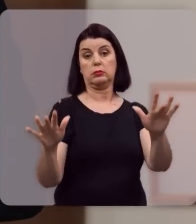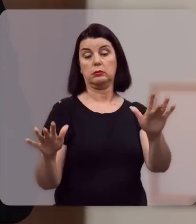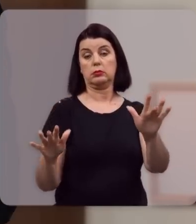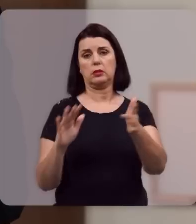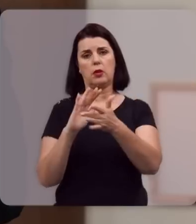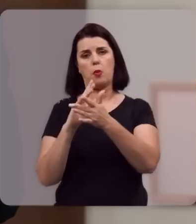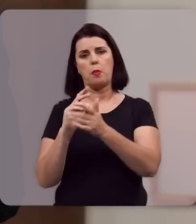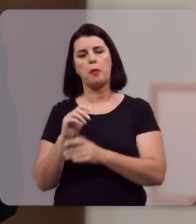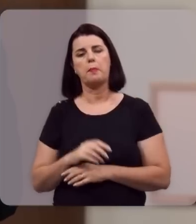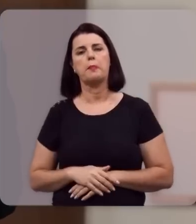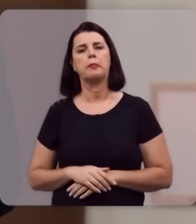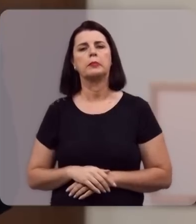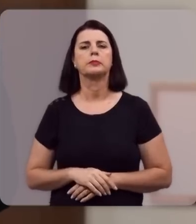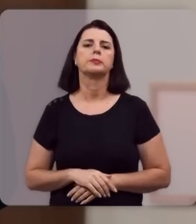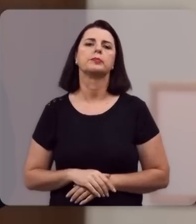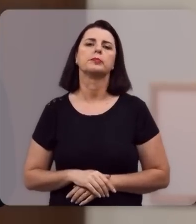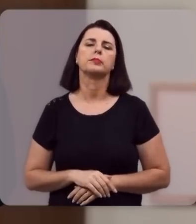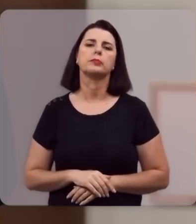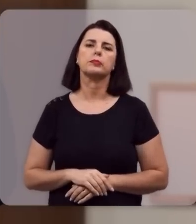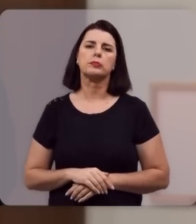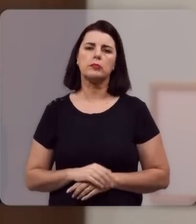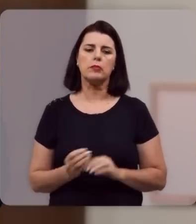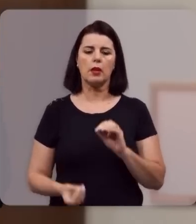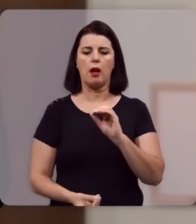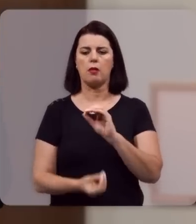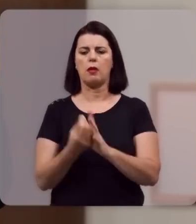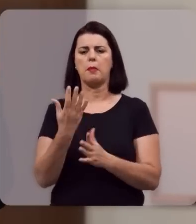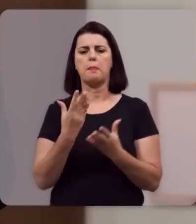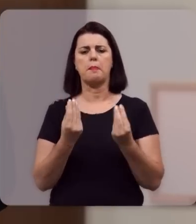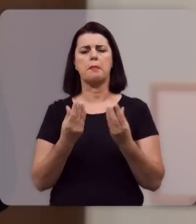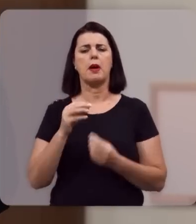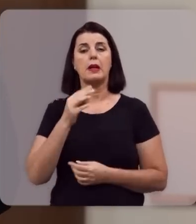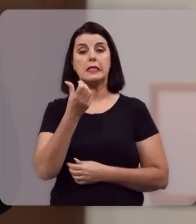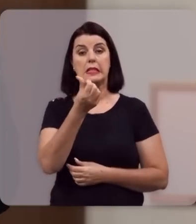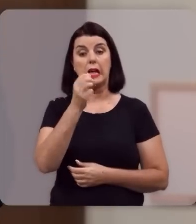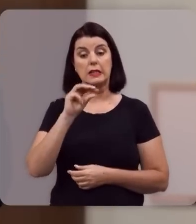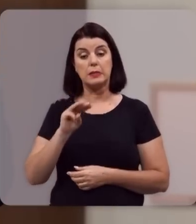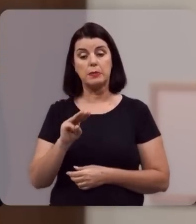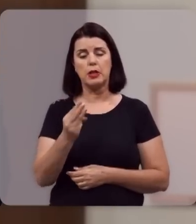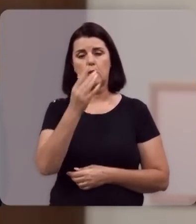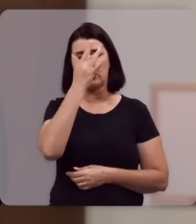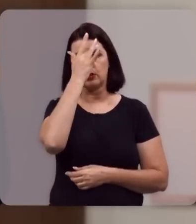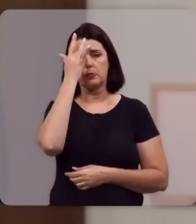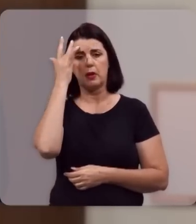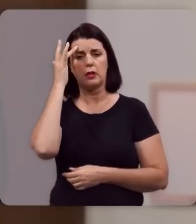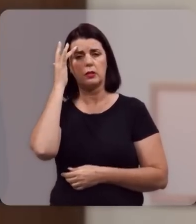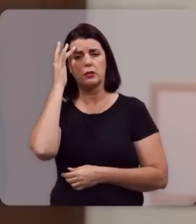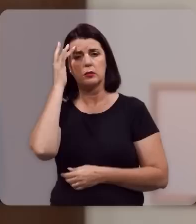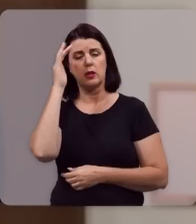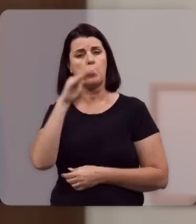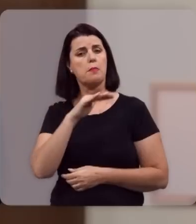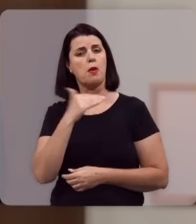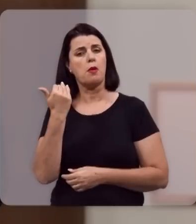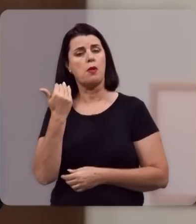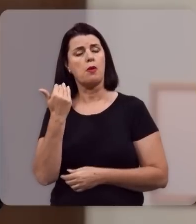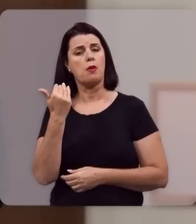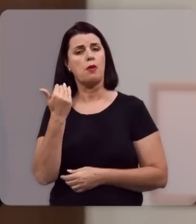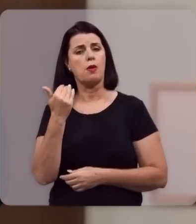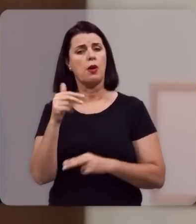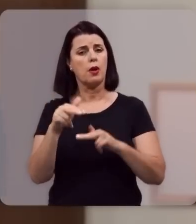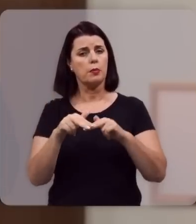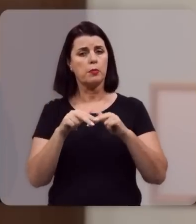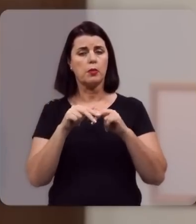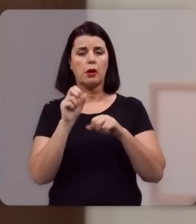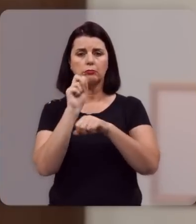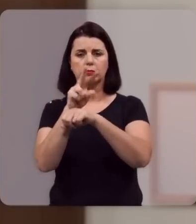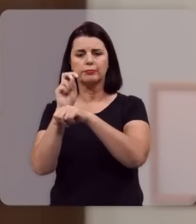que assolou o mundo, gerando mais de 6 milhões de pessoas ceifadas